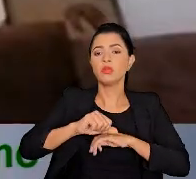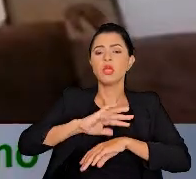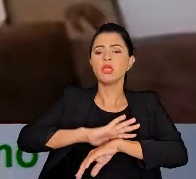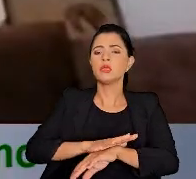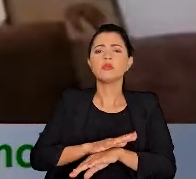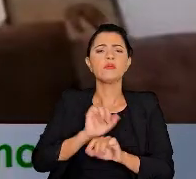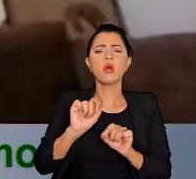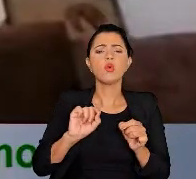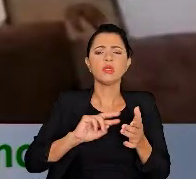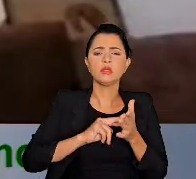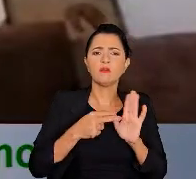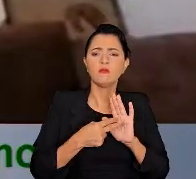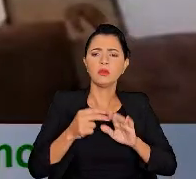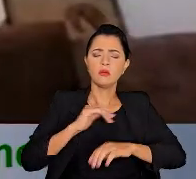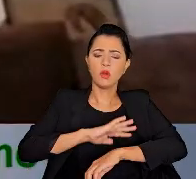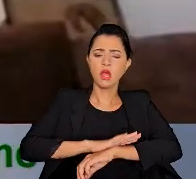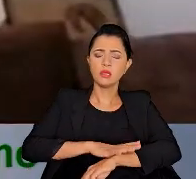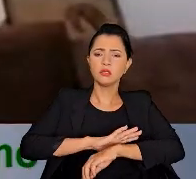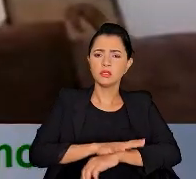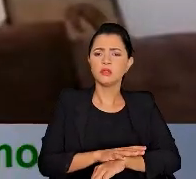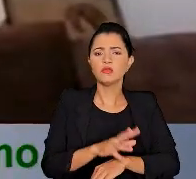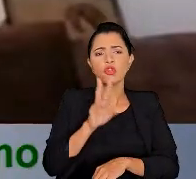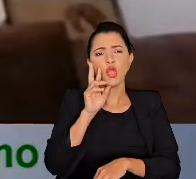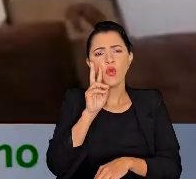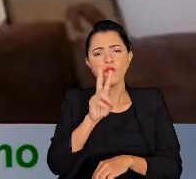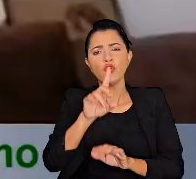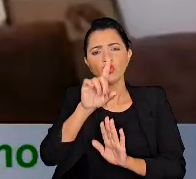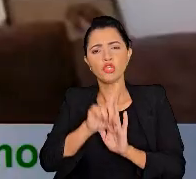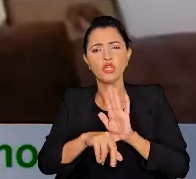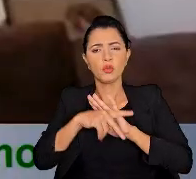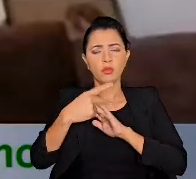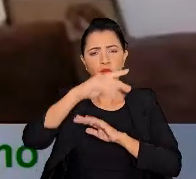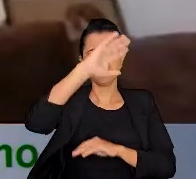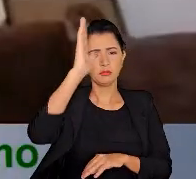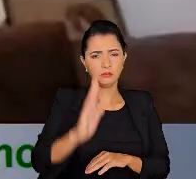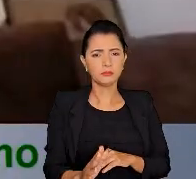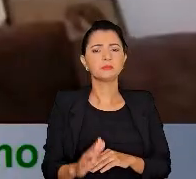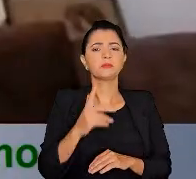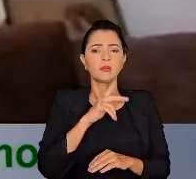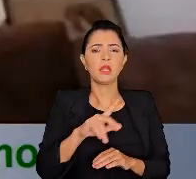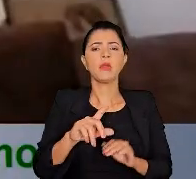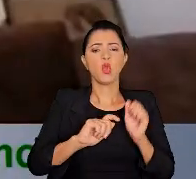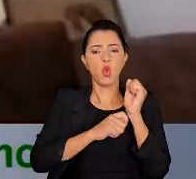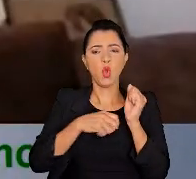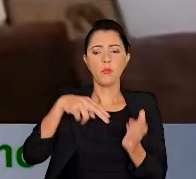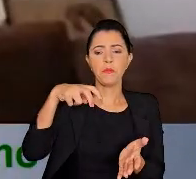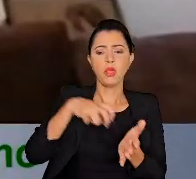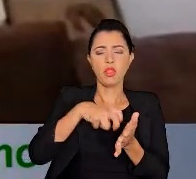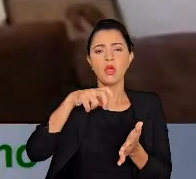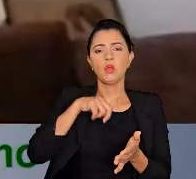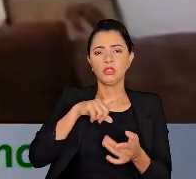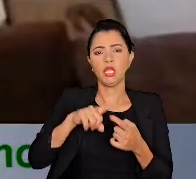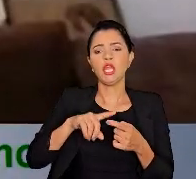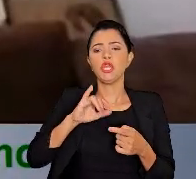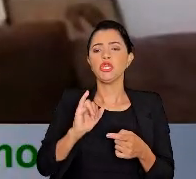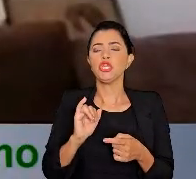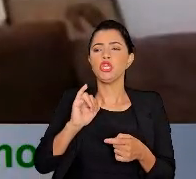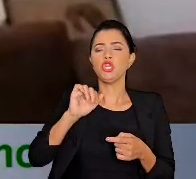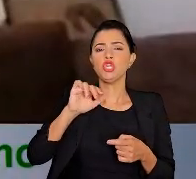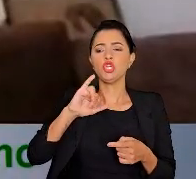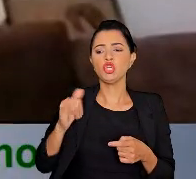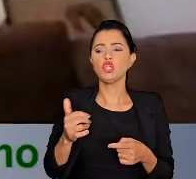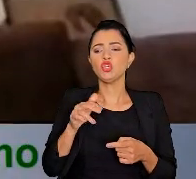que é o racismo? E eu vi que no direito brasileiro, no Código Penal, existe um crime de injúria racial, que é